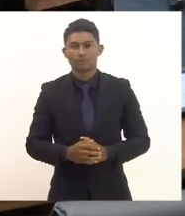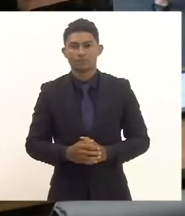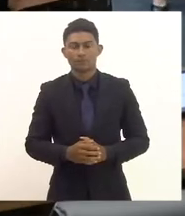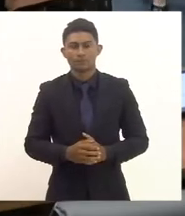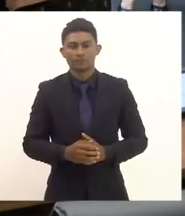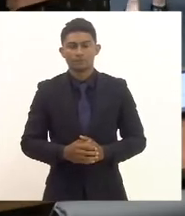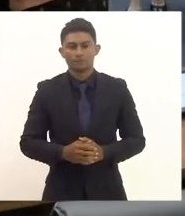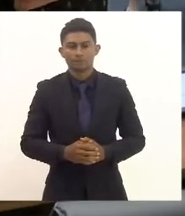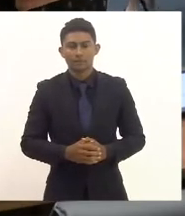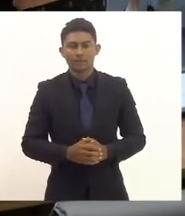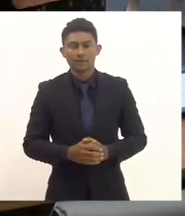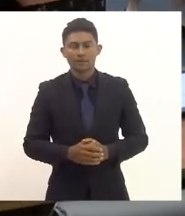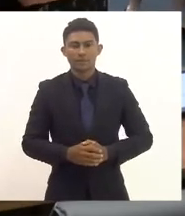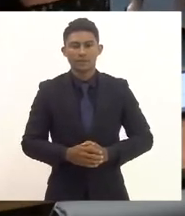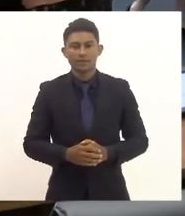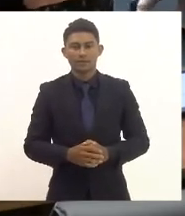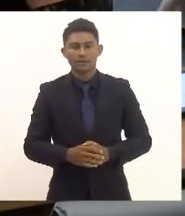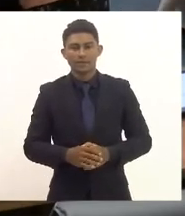é